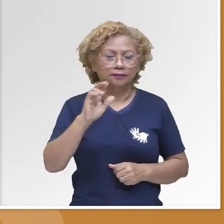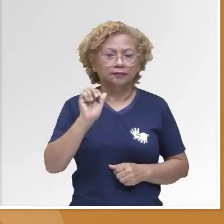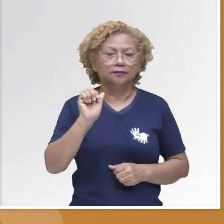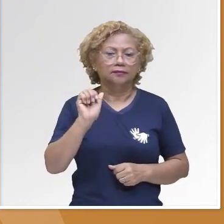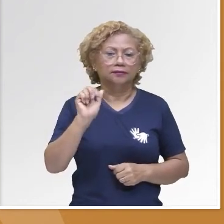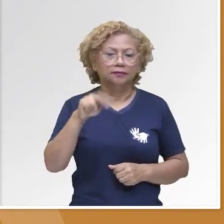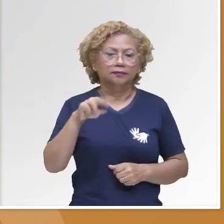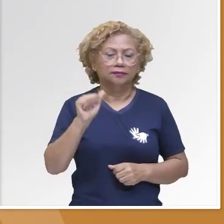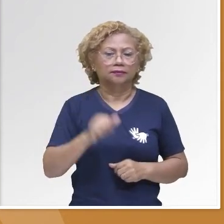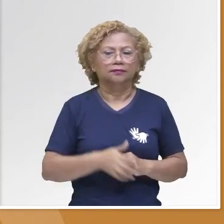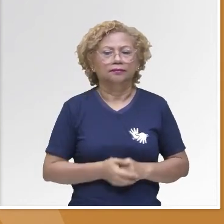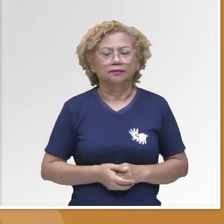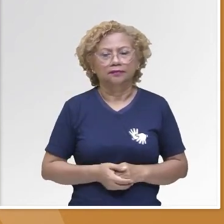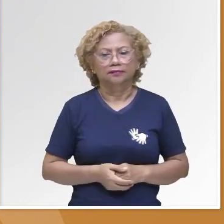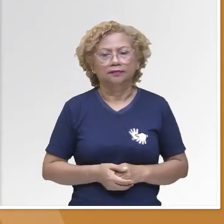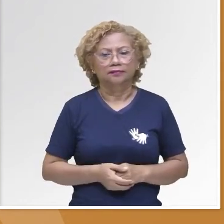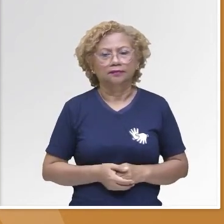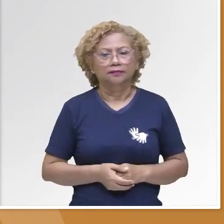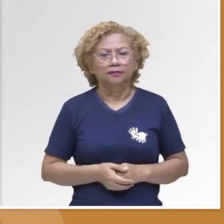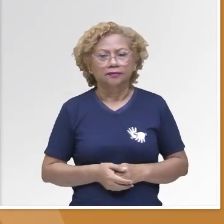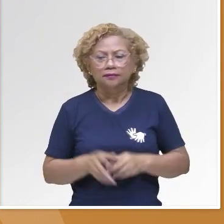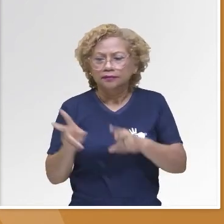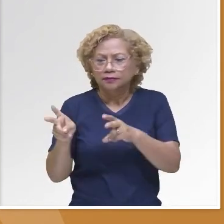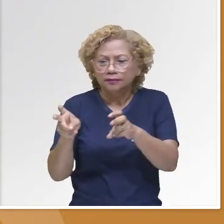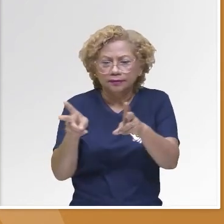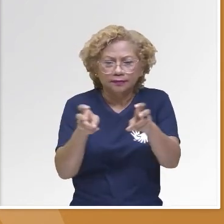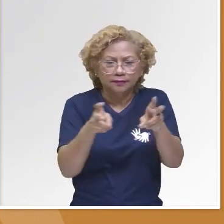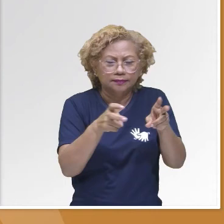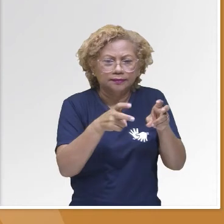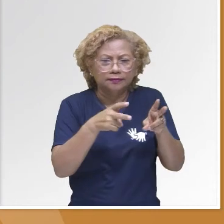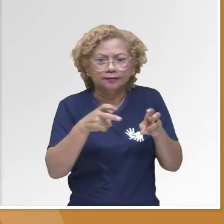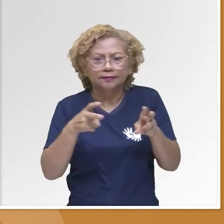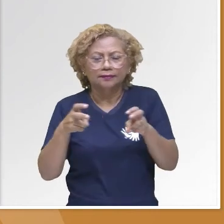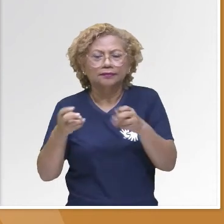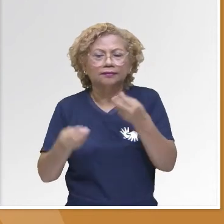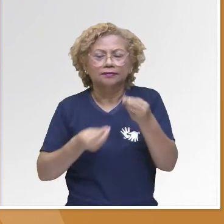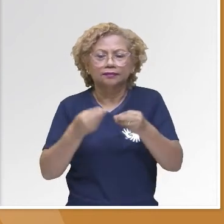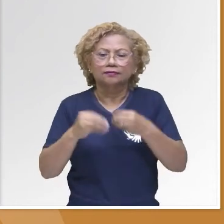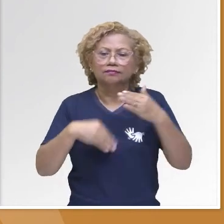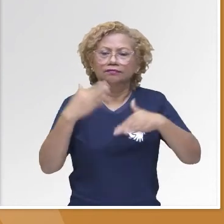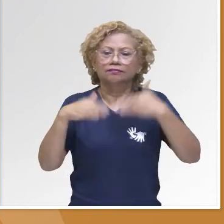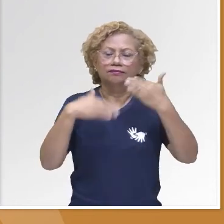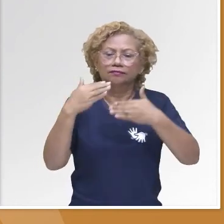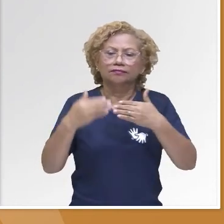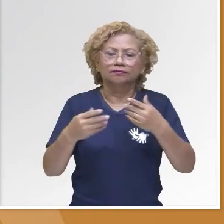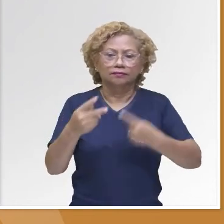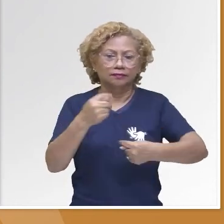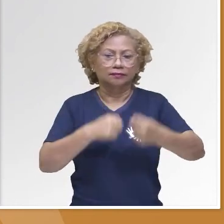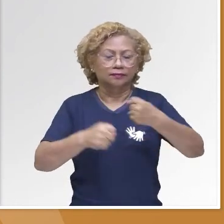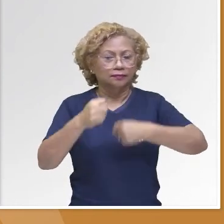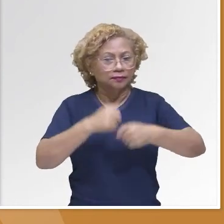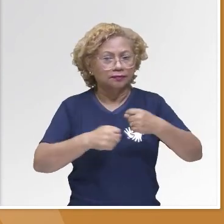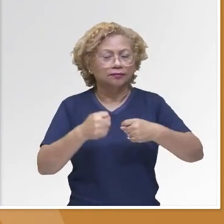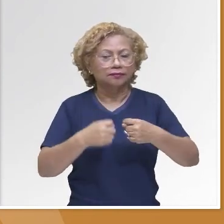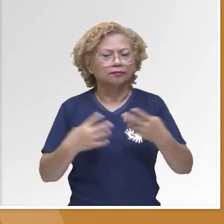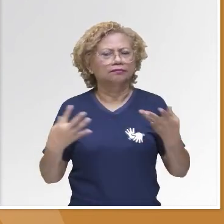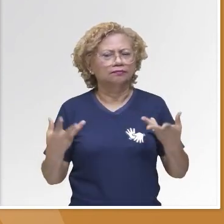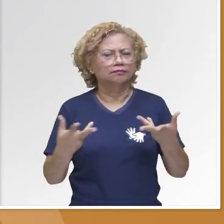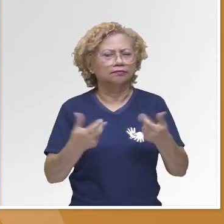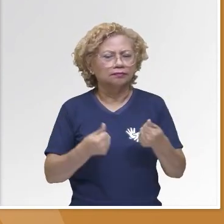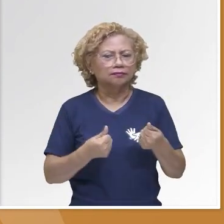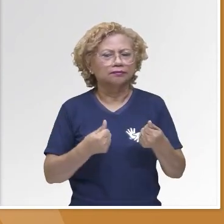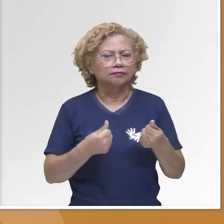que contaram com investimentos ali estadunidenses e japoneses. Porém, como eu disse, esse desenvolvimento ele